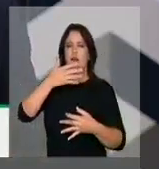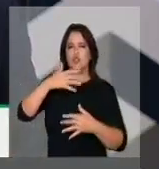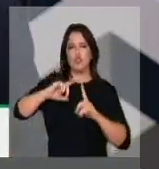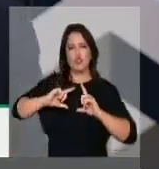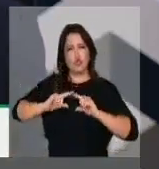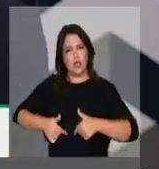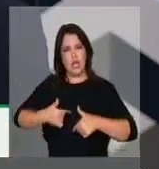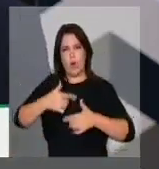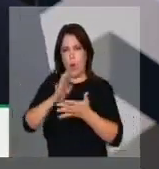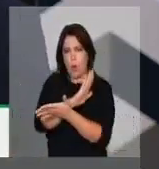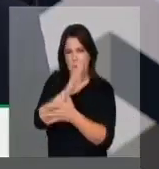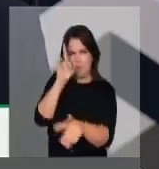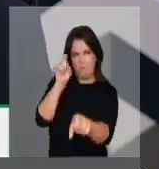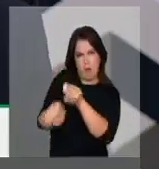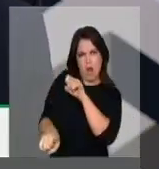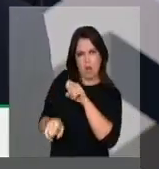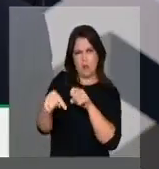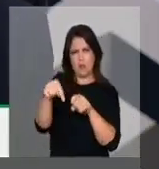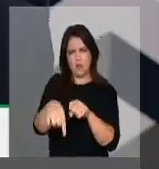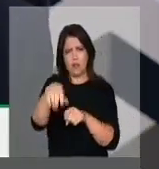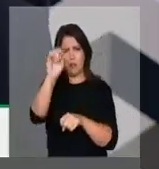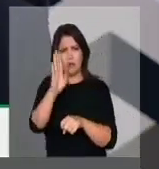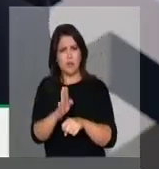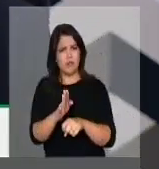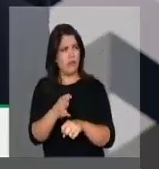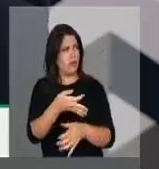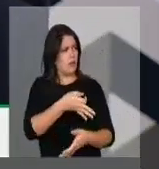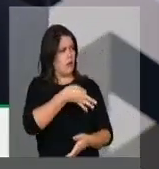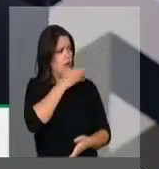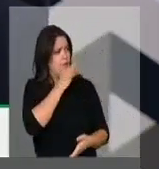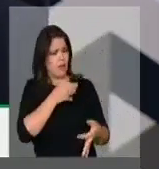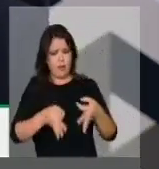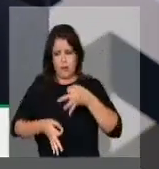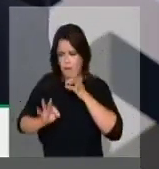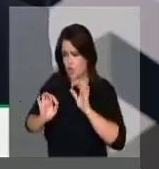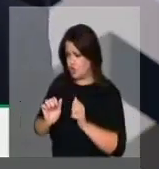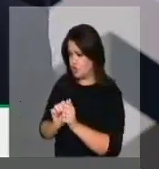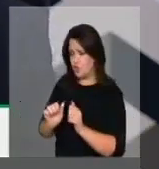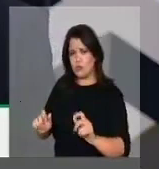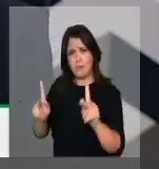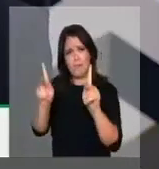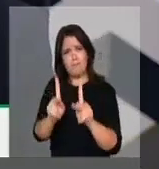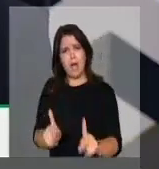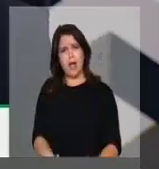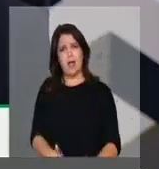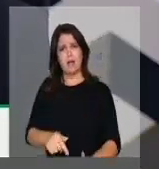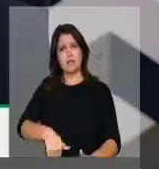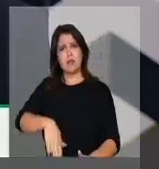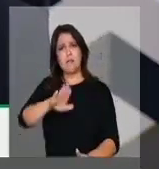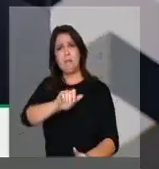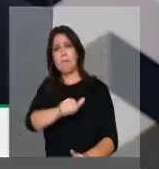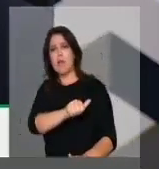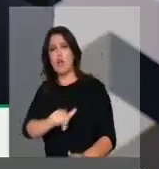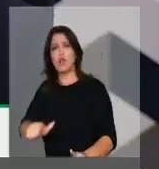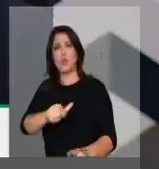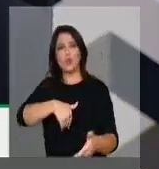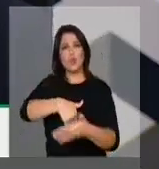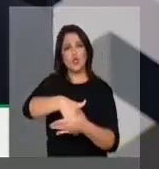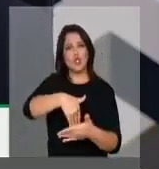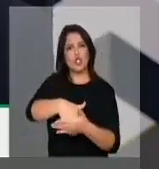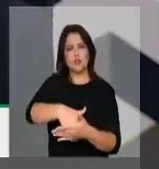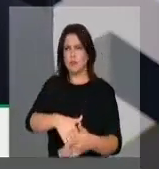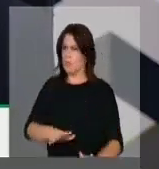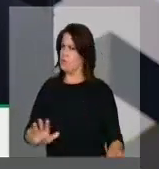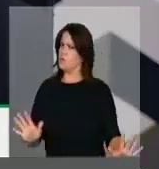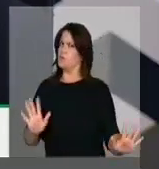se matam em determinados lugares, aqui eles tomam café juntos. E, em geral, vale muito mais o time de